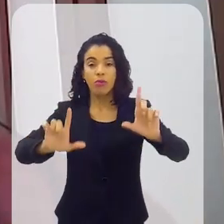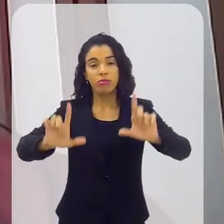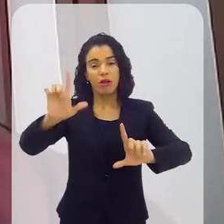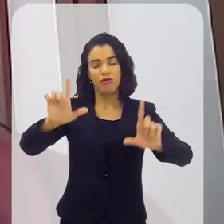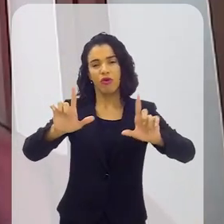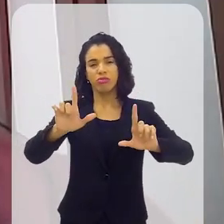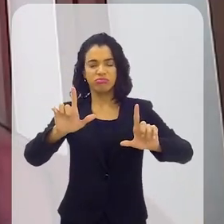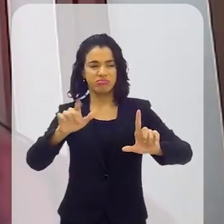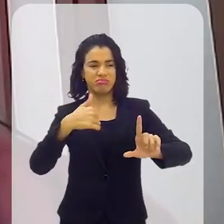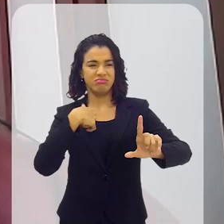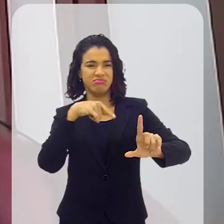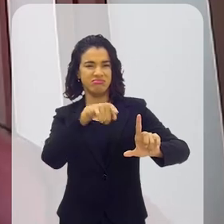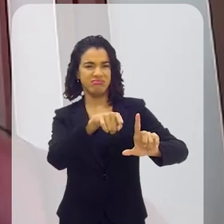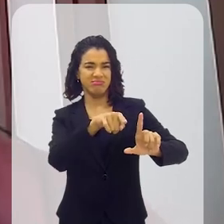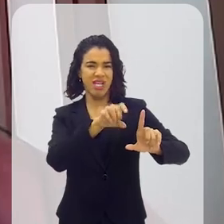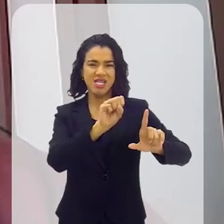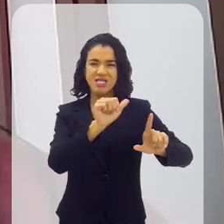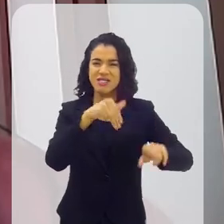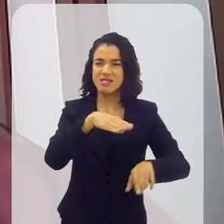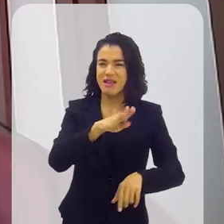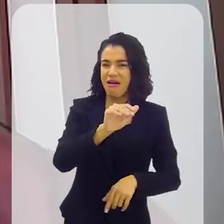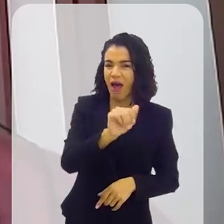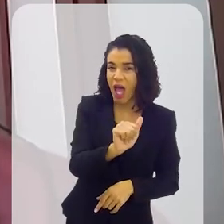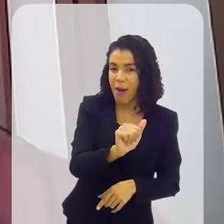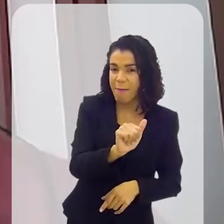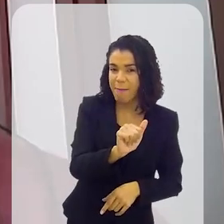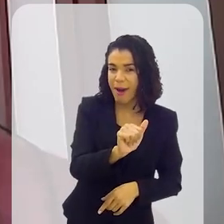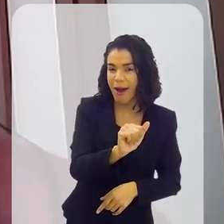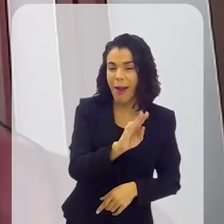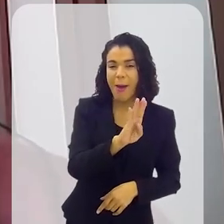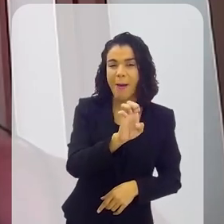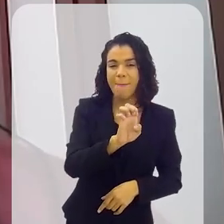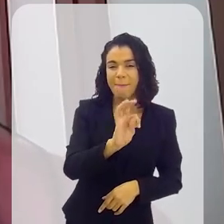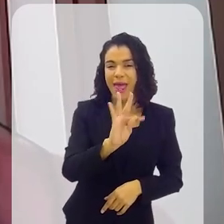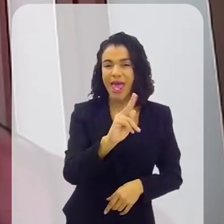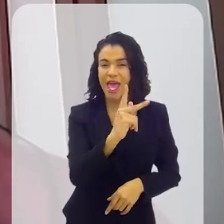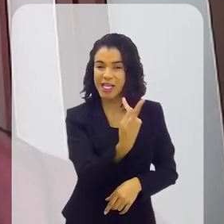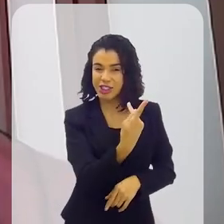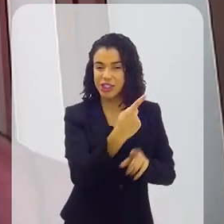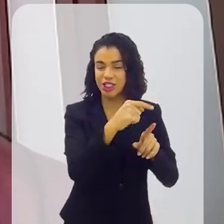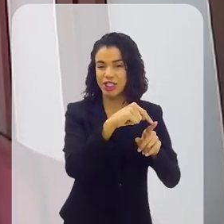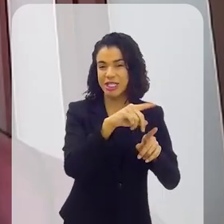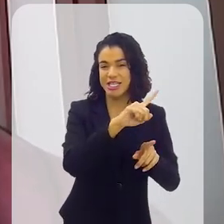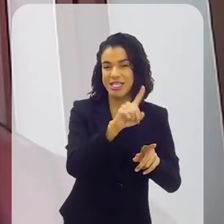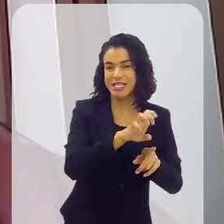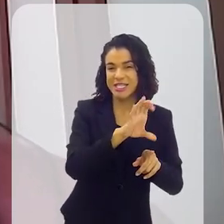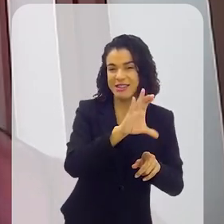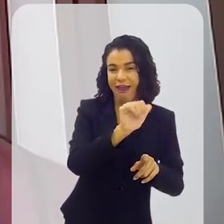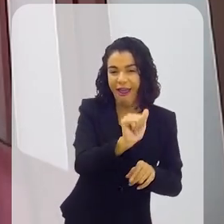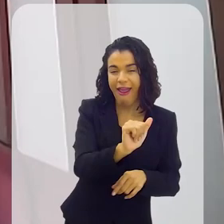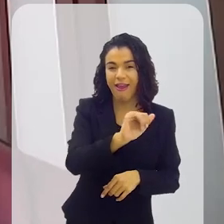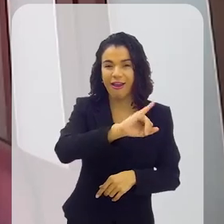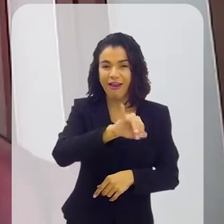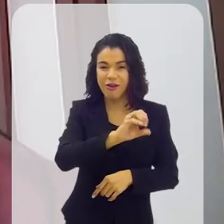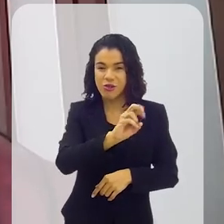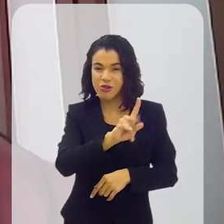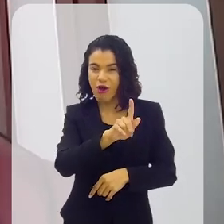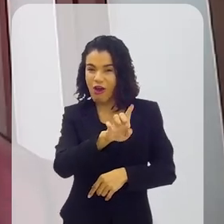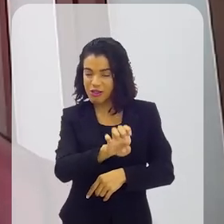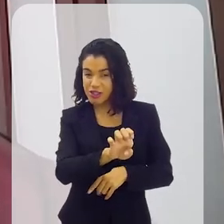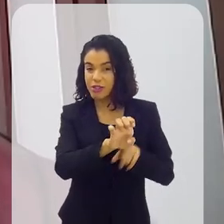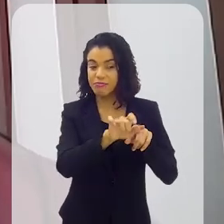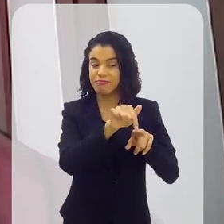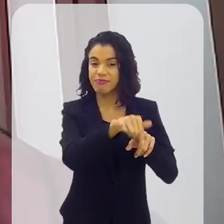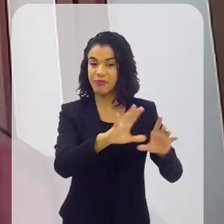começou a dividir que samba seria Bete, Martinho, Paulinho, Zeca, Fundo, Jorge